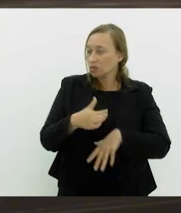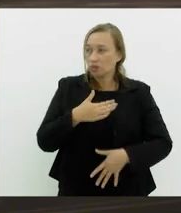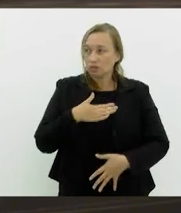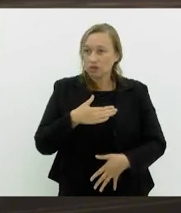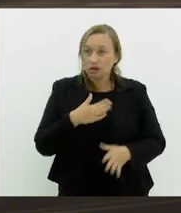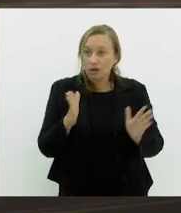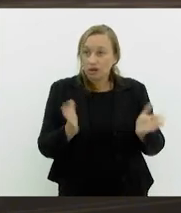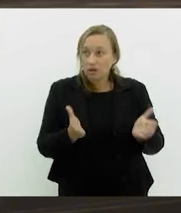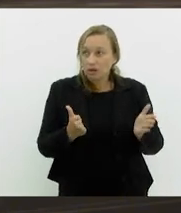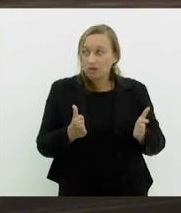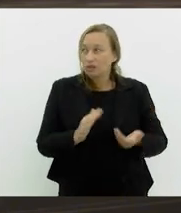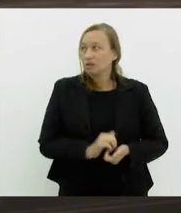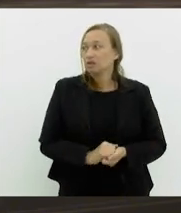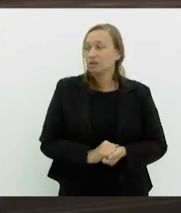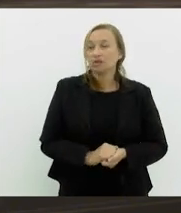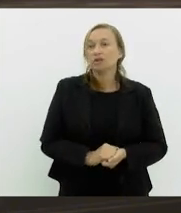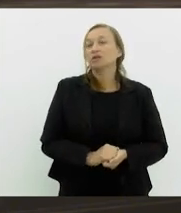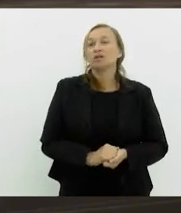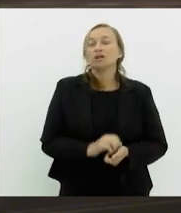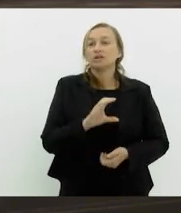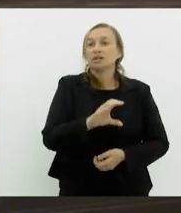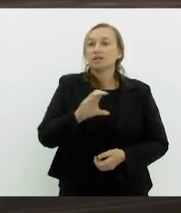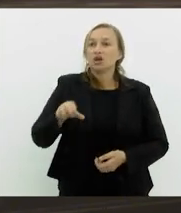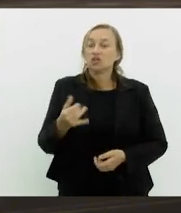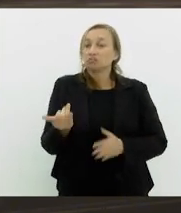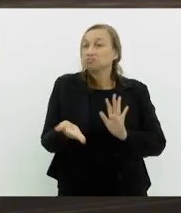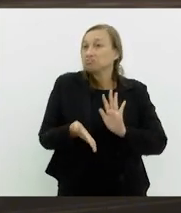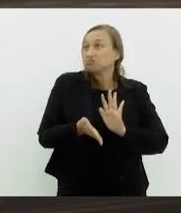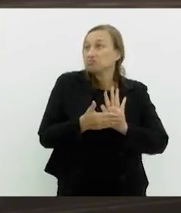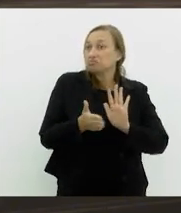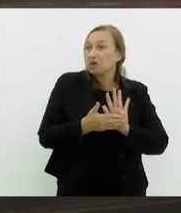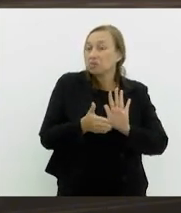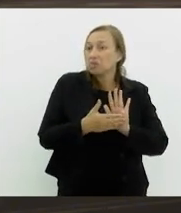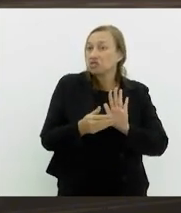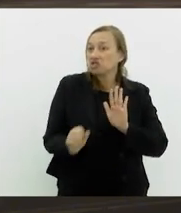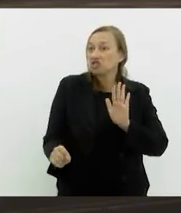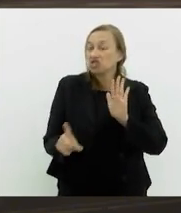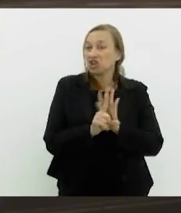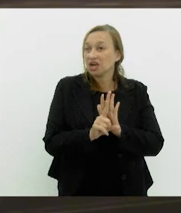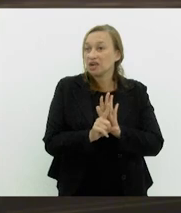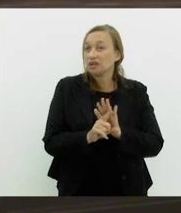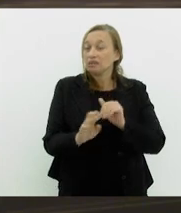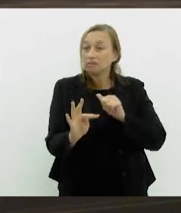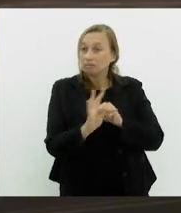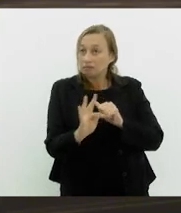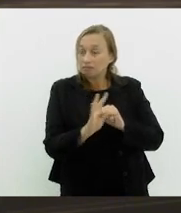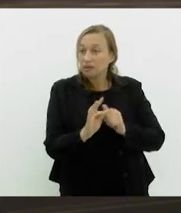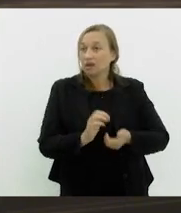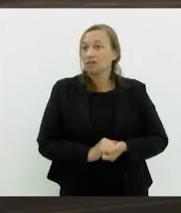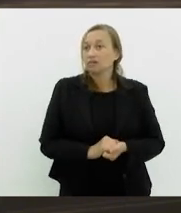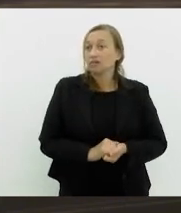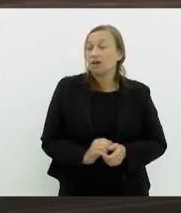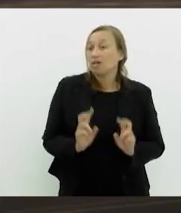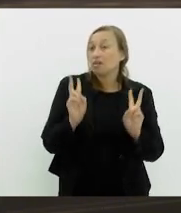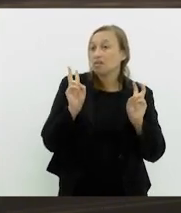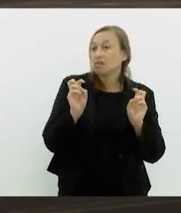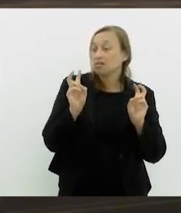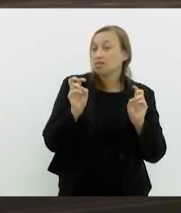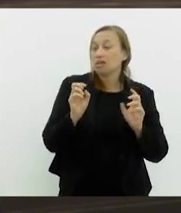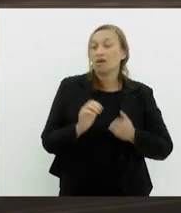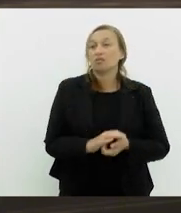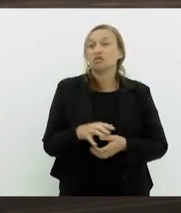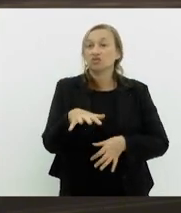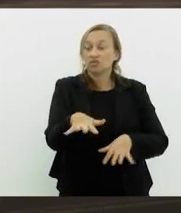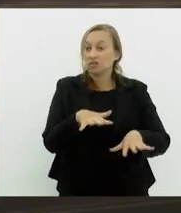atuam auxiliando a CCJ em proposições legislativas, tecnicamente. Temos setoriais legislativas em